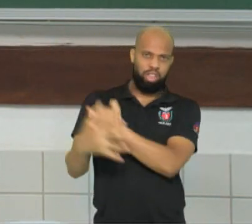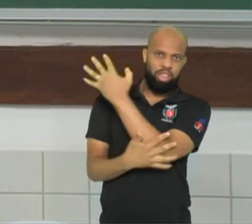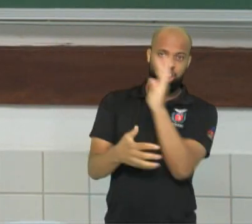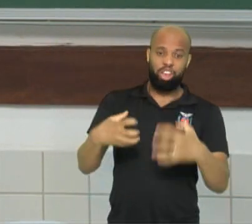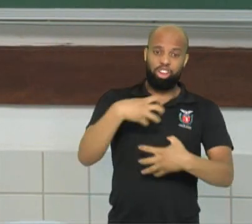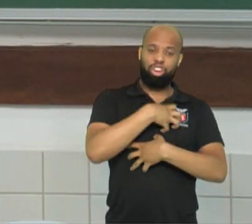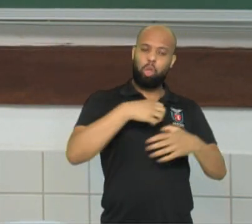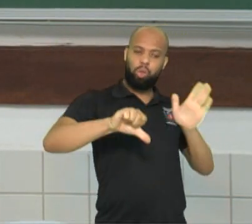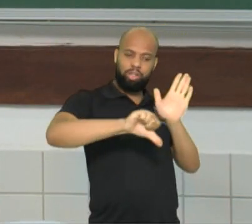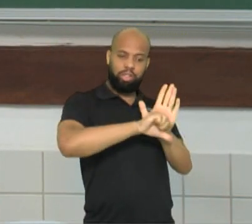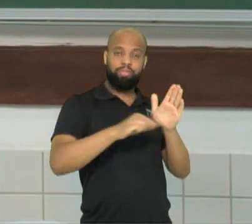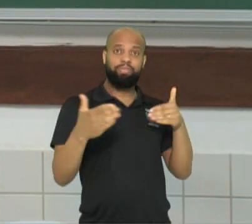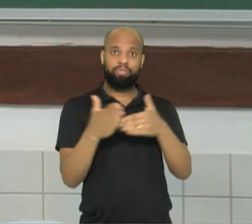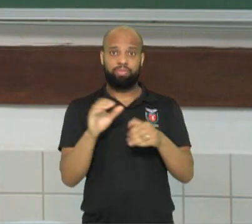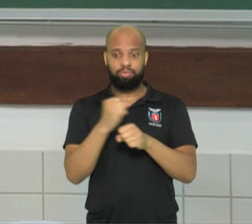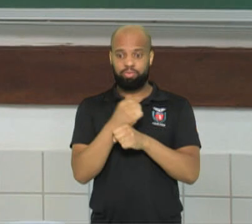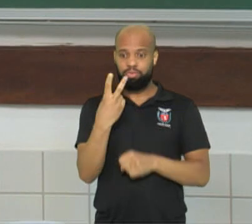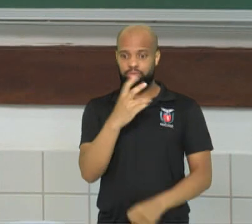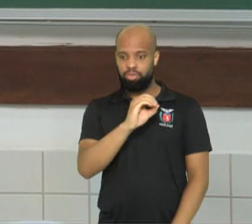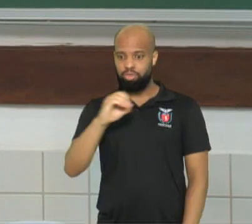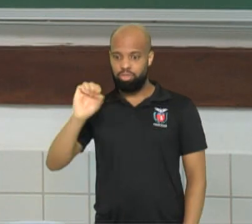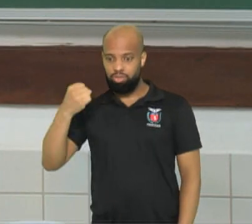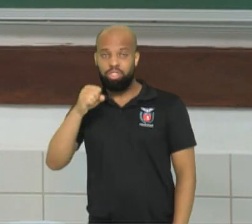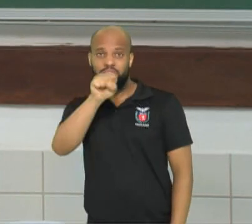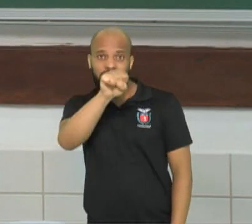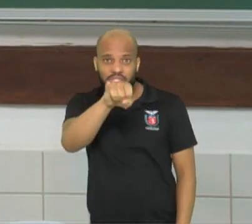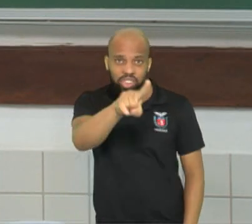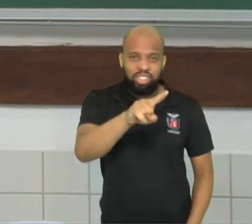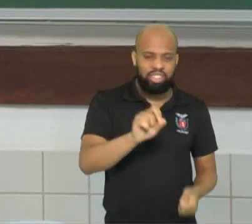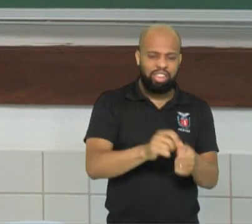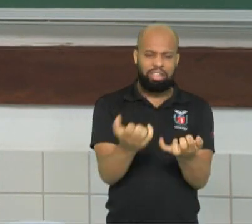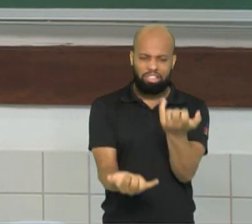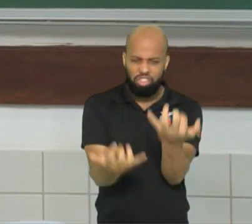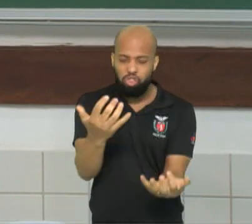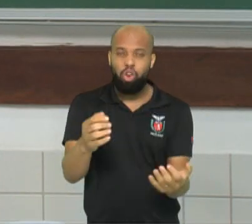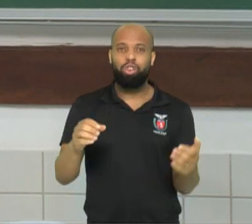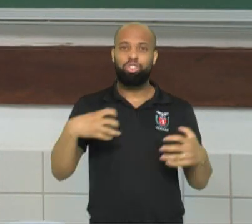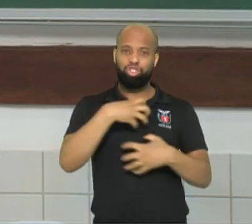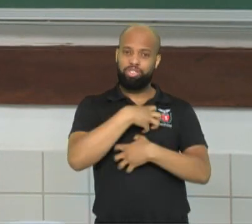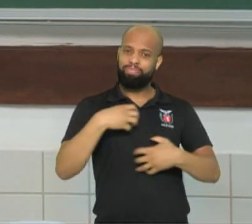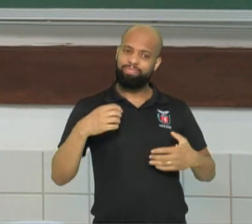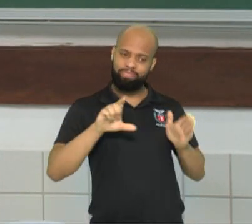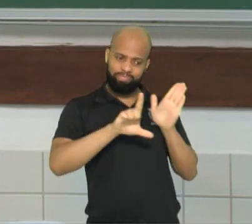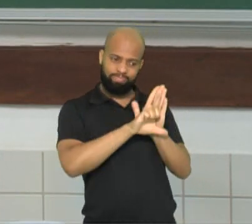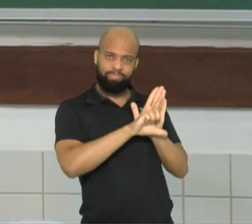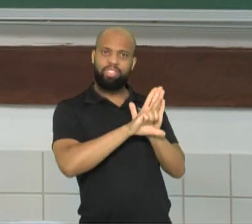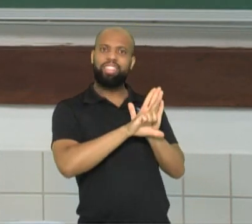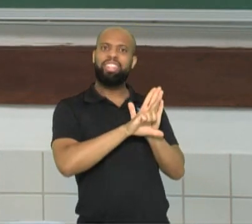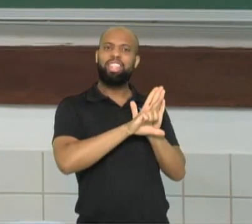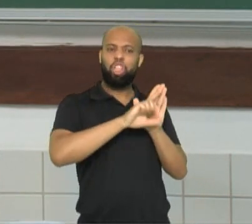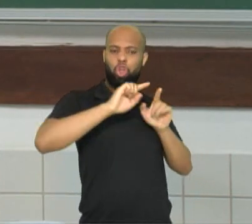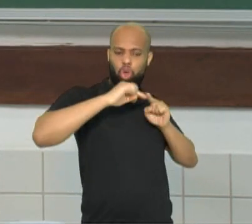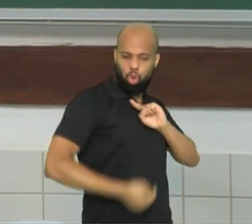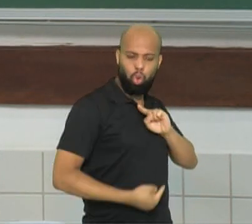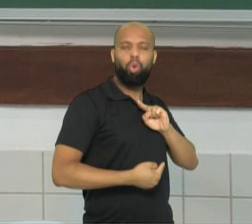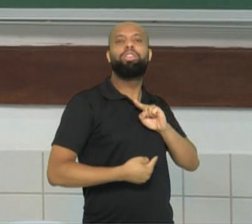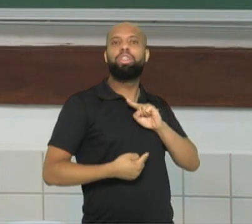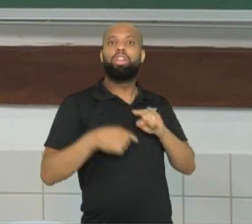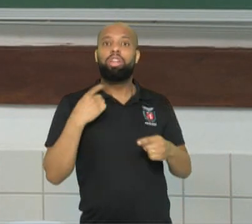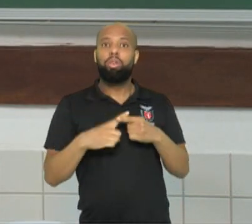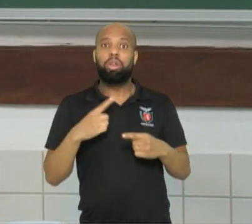2008. Então, se você desmatou a sua área lá, né, seu pedaço de terra ilegalmente, porque propriedades têm que ter uma área